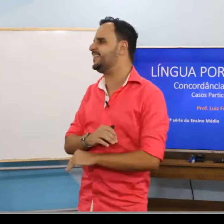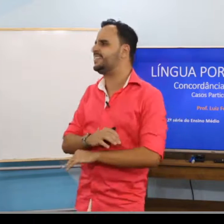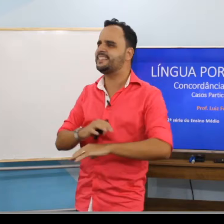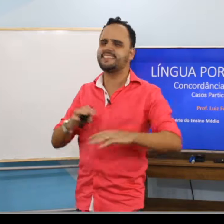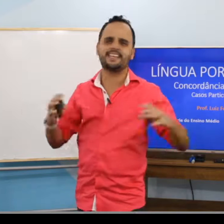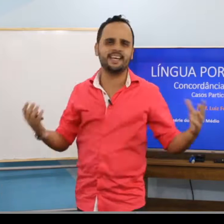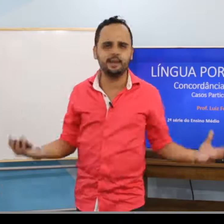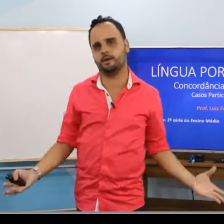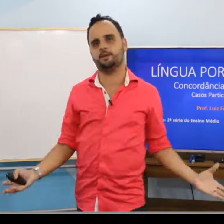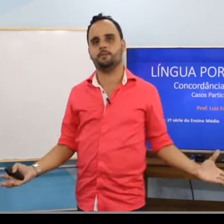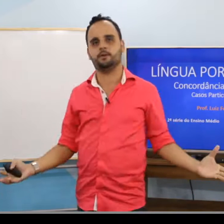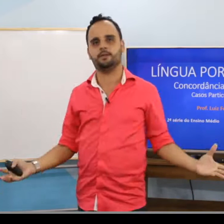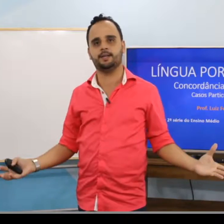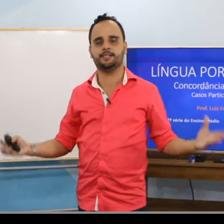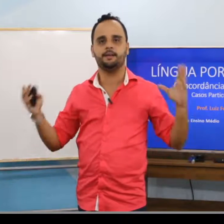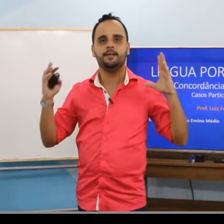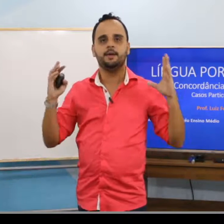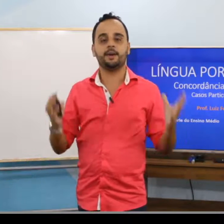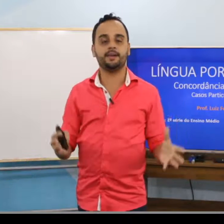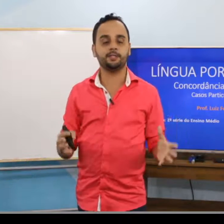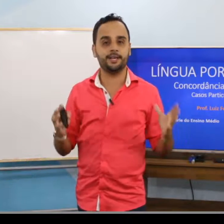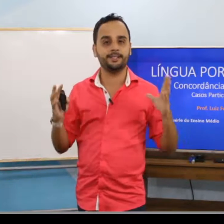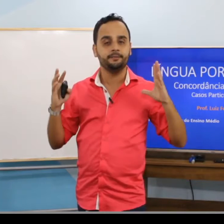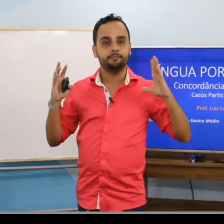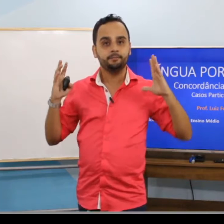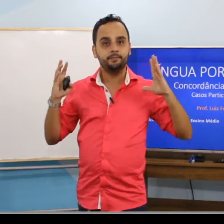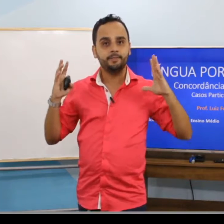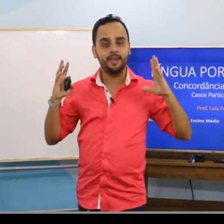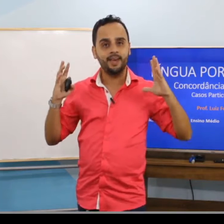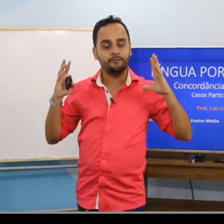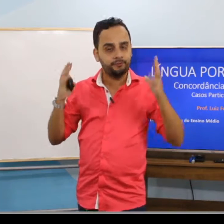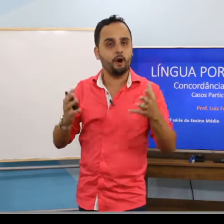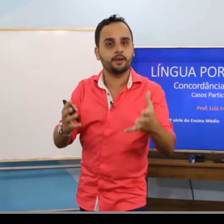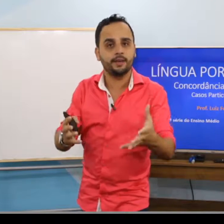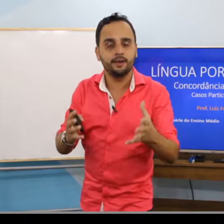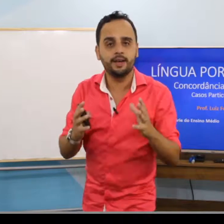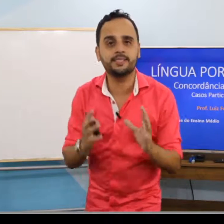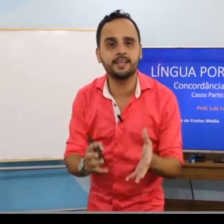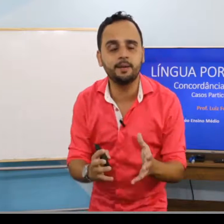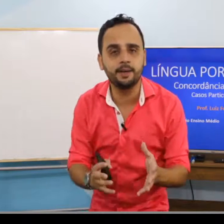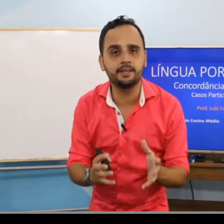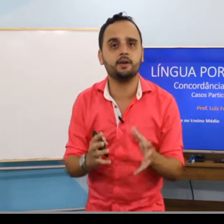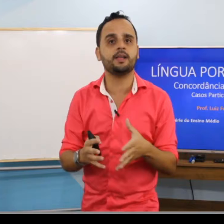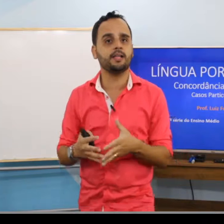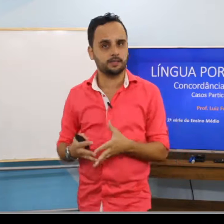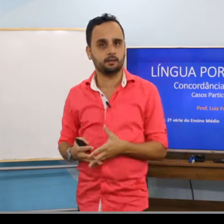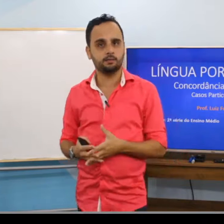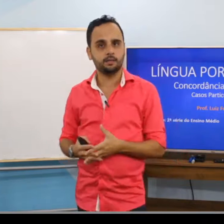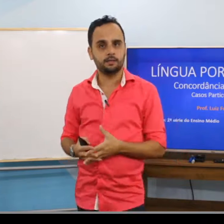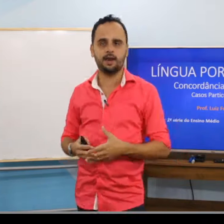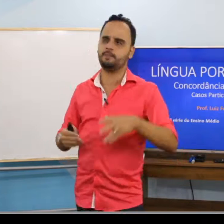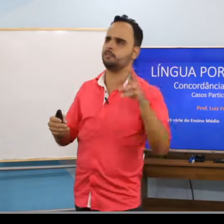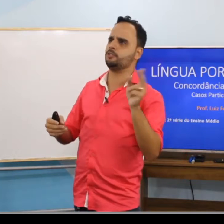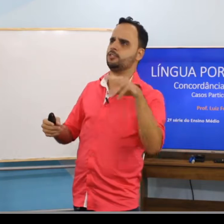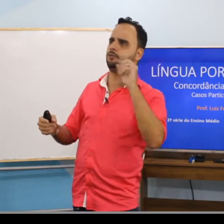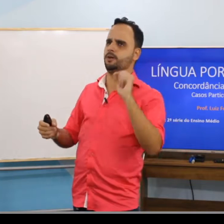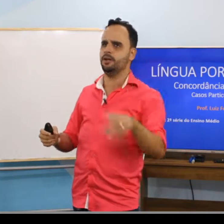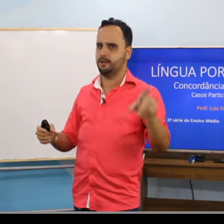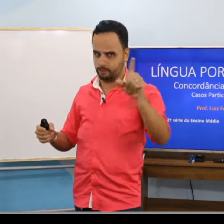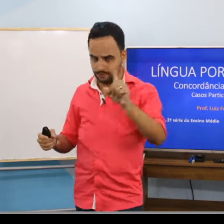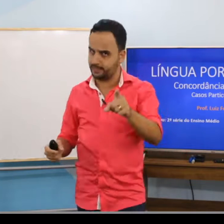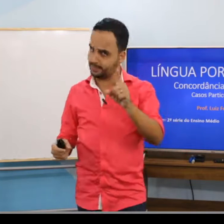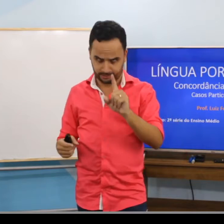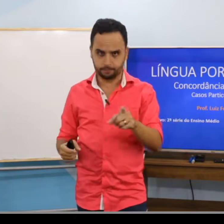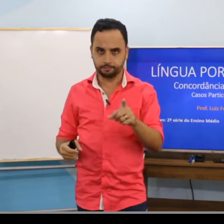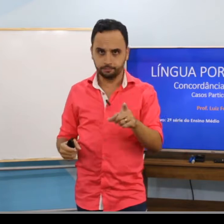é de extrema importância para que a gente é foque exatamente na hora da relação não mas eu